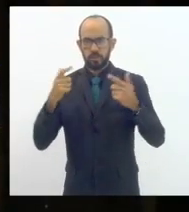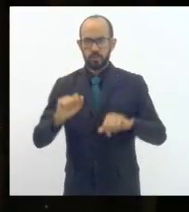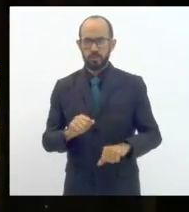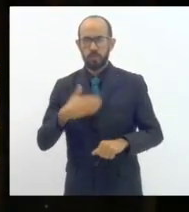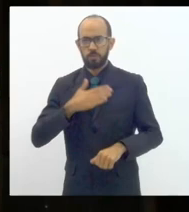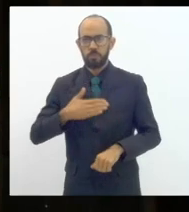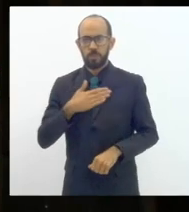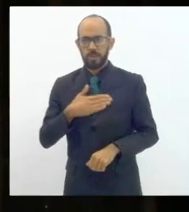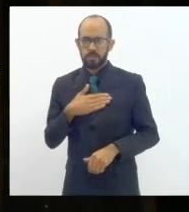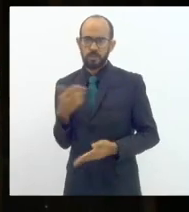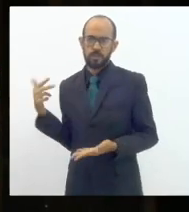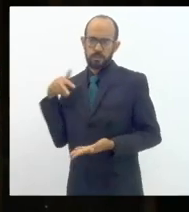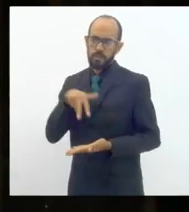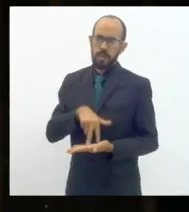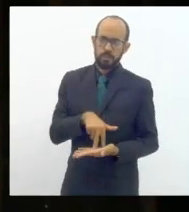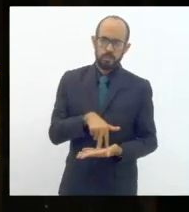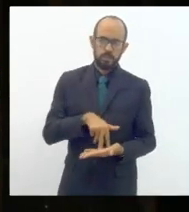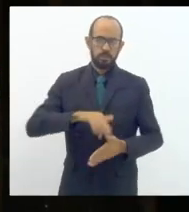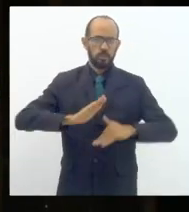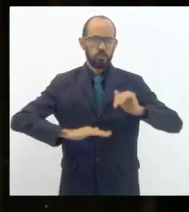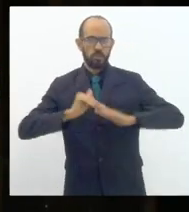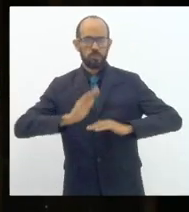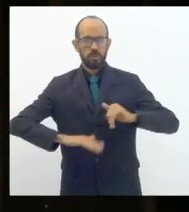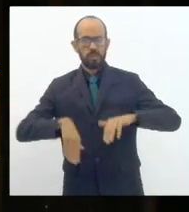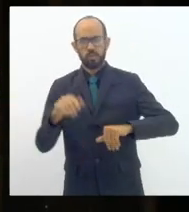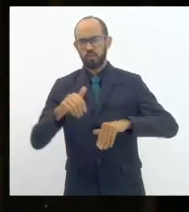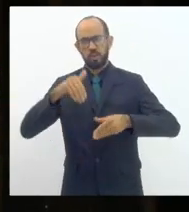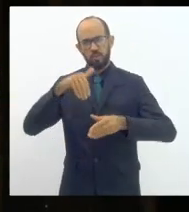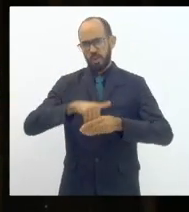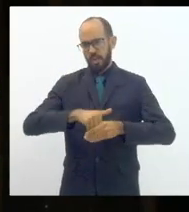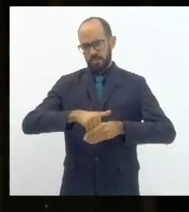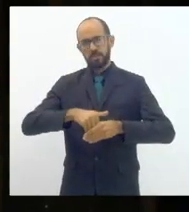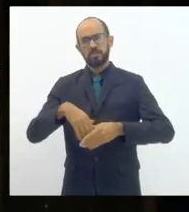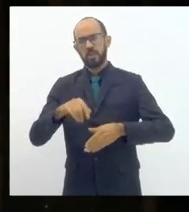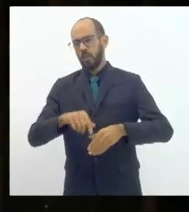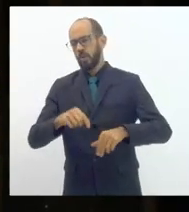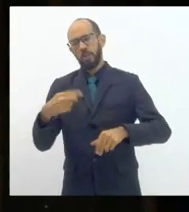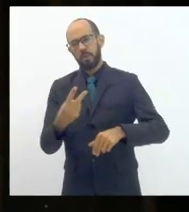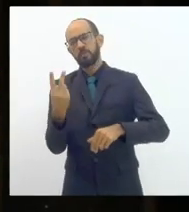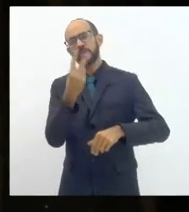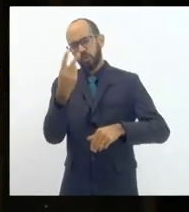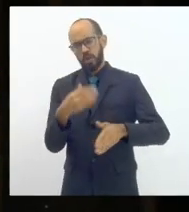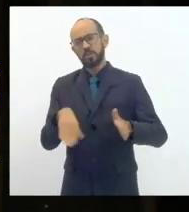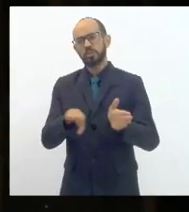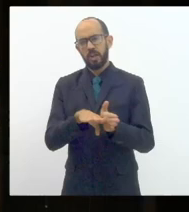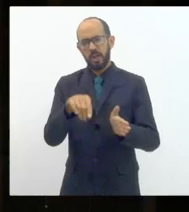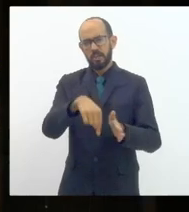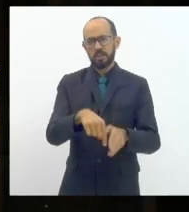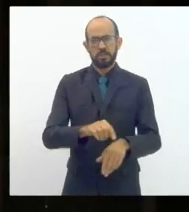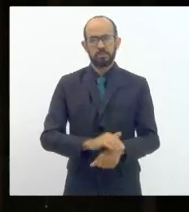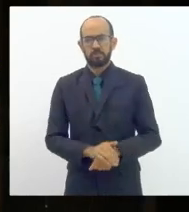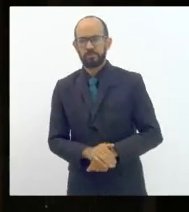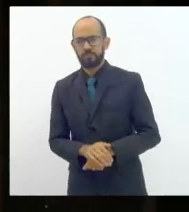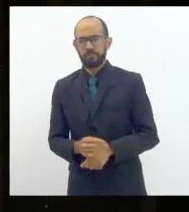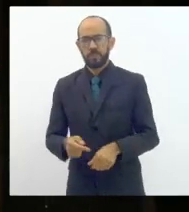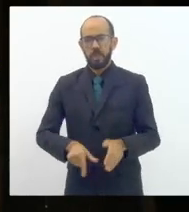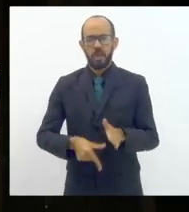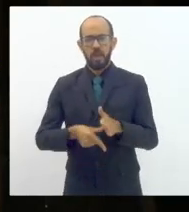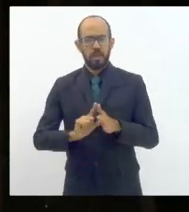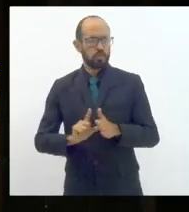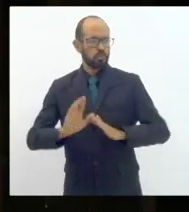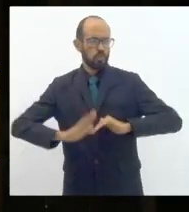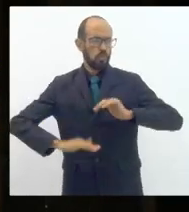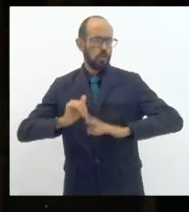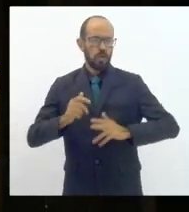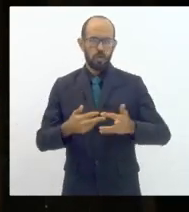um prazer estar aqui. Então, independente do resultado da mesa, já é uma vitória a gente ter chegado até aqui. Antes de tudo, eu